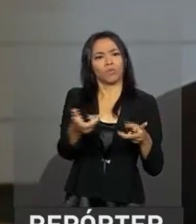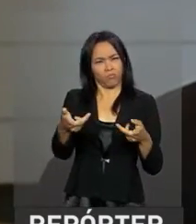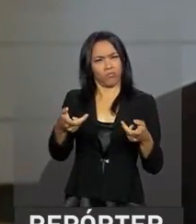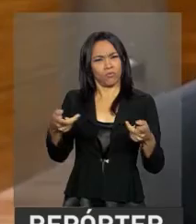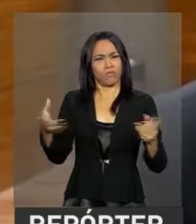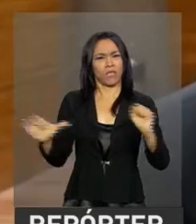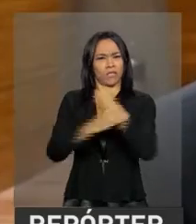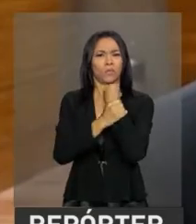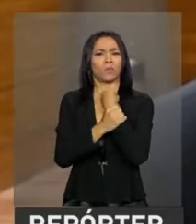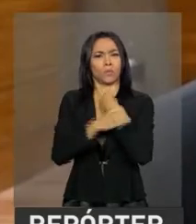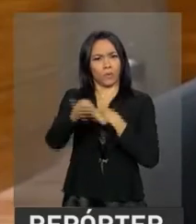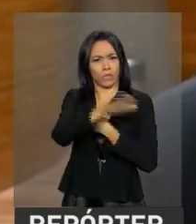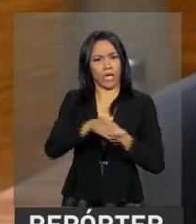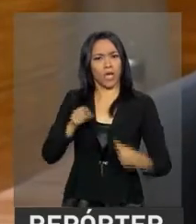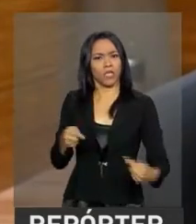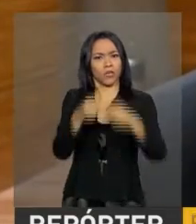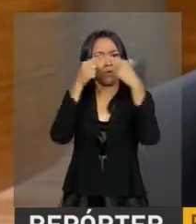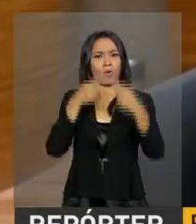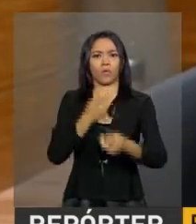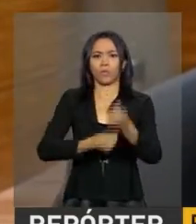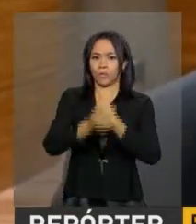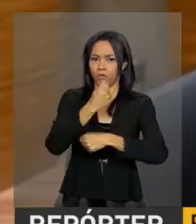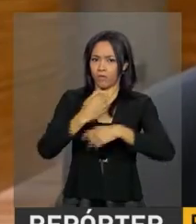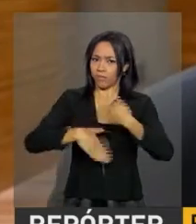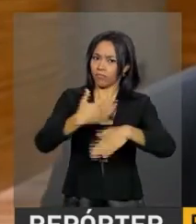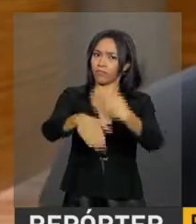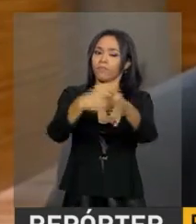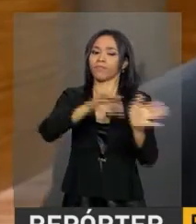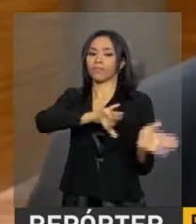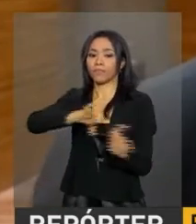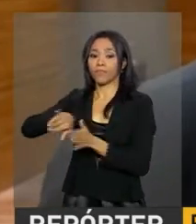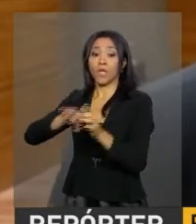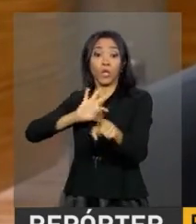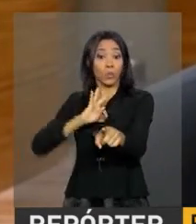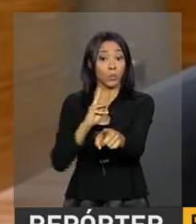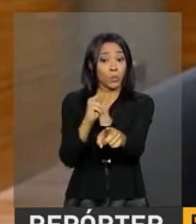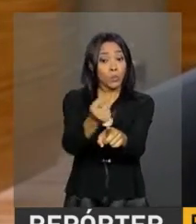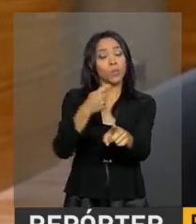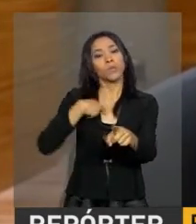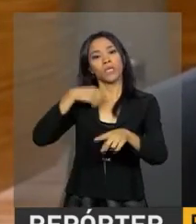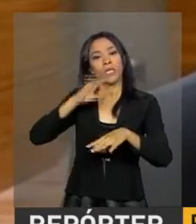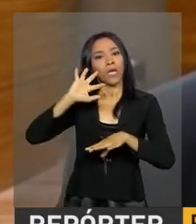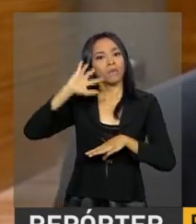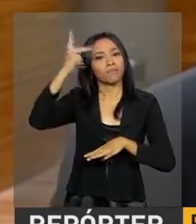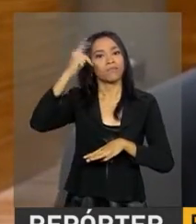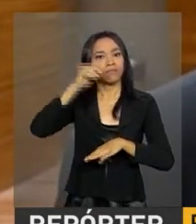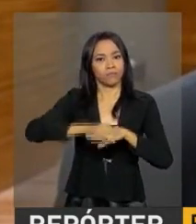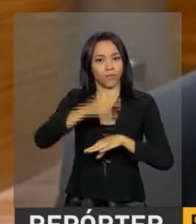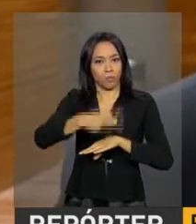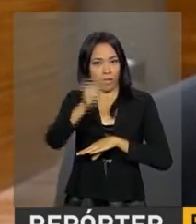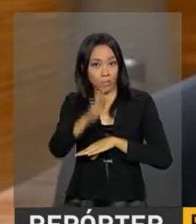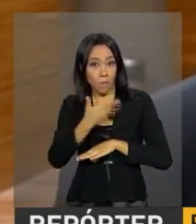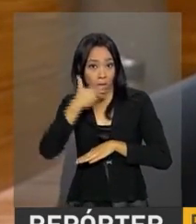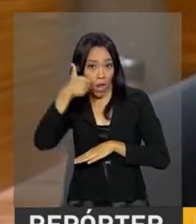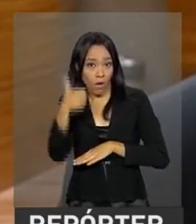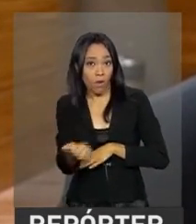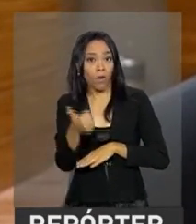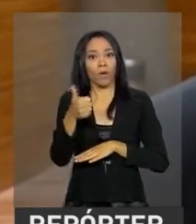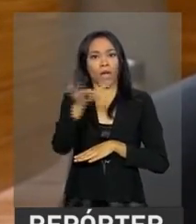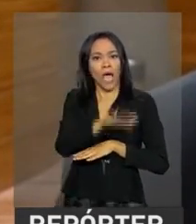econômico tudo que é produzido no brasil é impactado pela chapa pela pela questão macroeconômica do país você melhore as condições